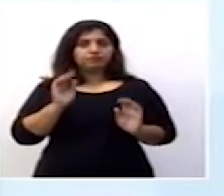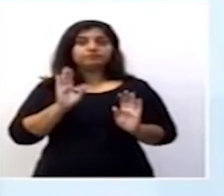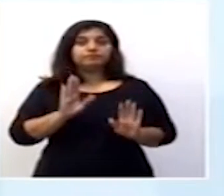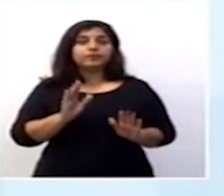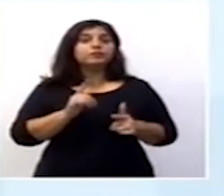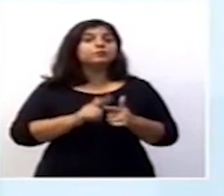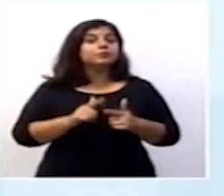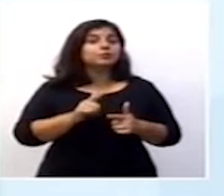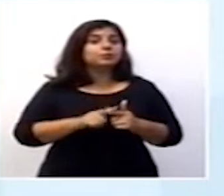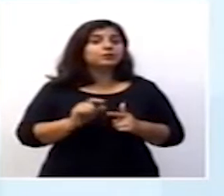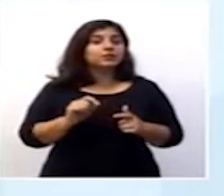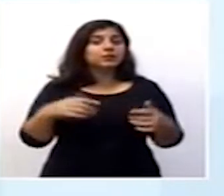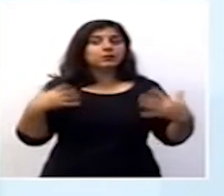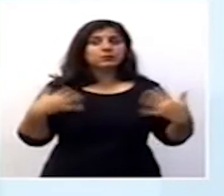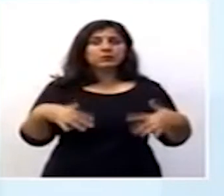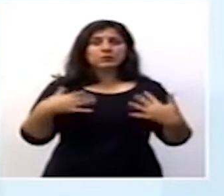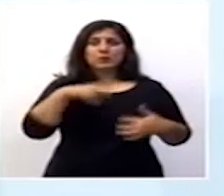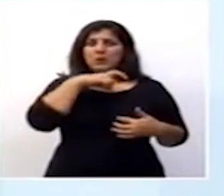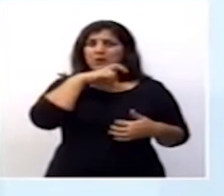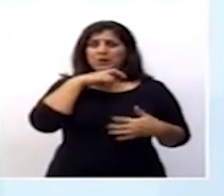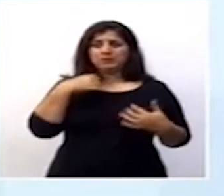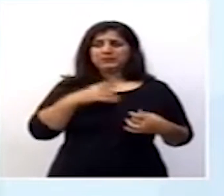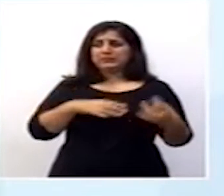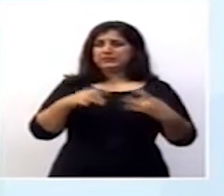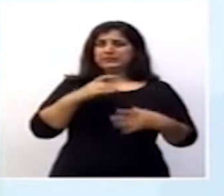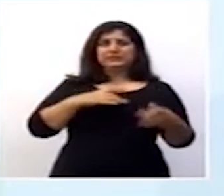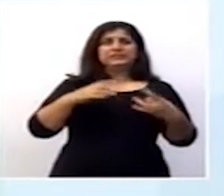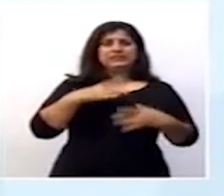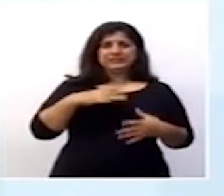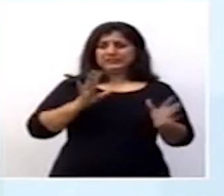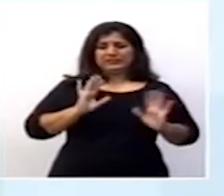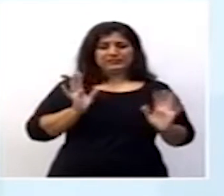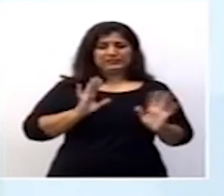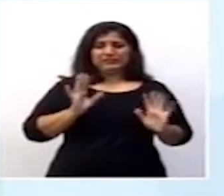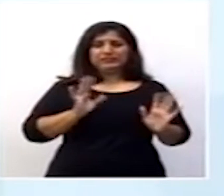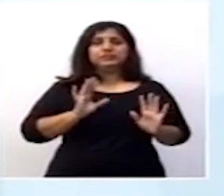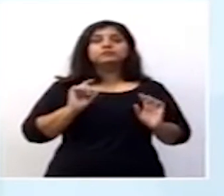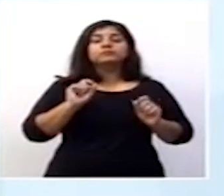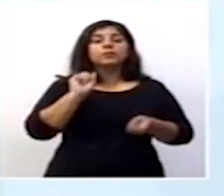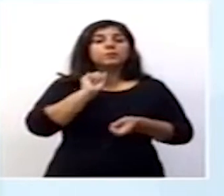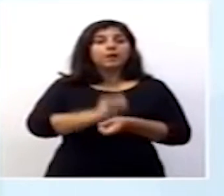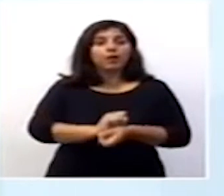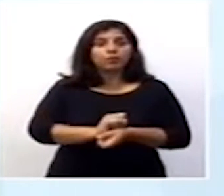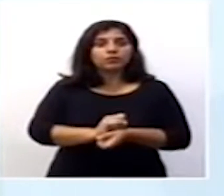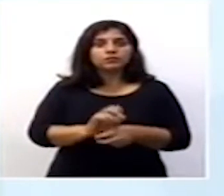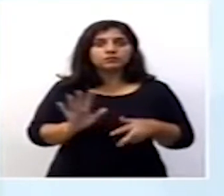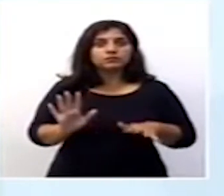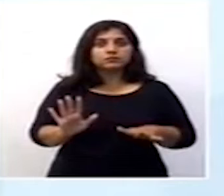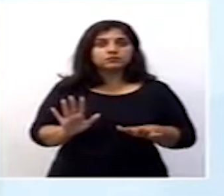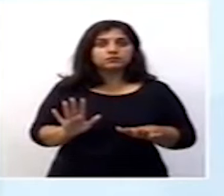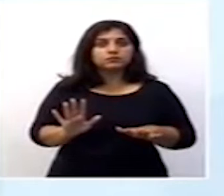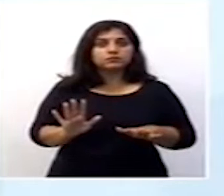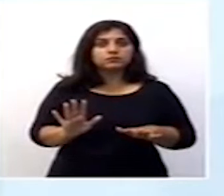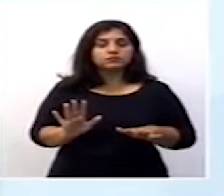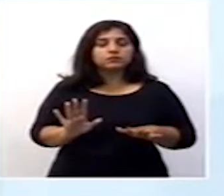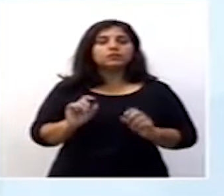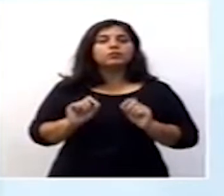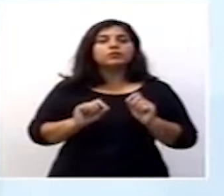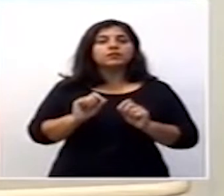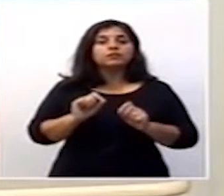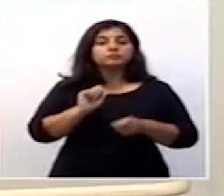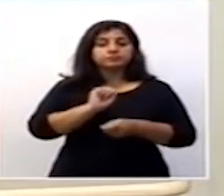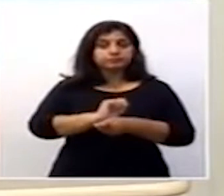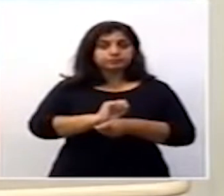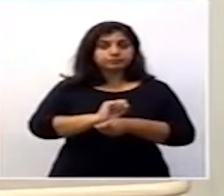um problema, ele tinha pavor de cobra. Cobra era um problema para ele, então ele parou imediatamente. Na hora que ele